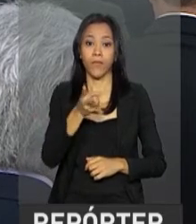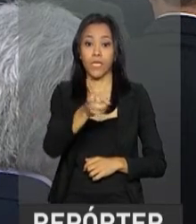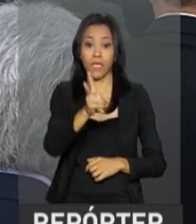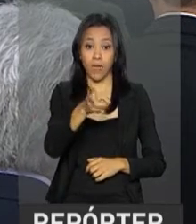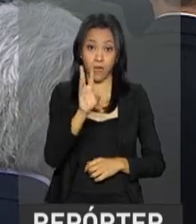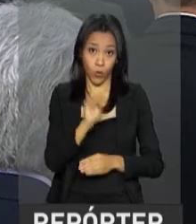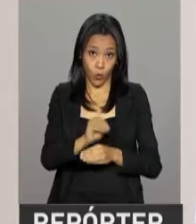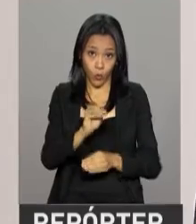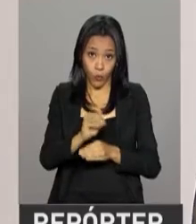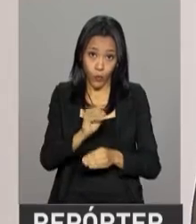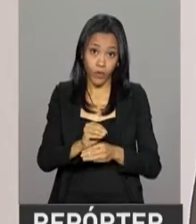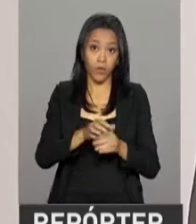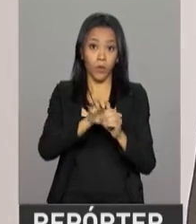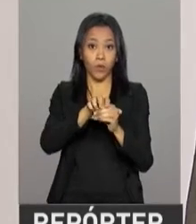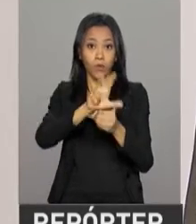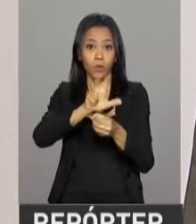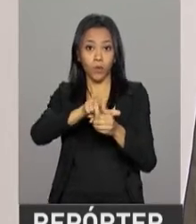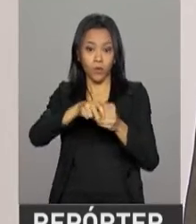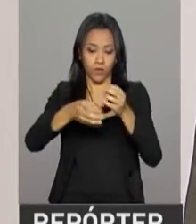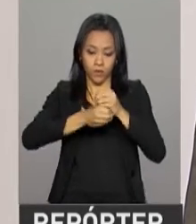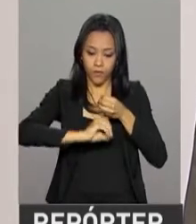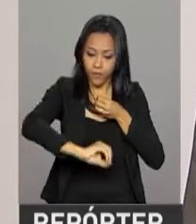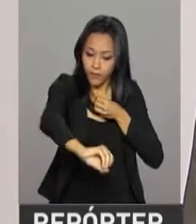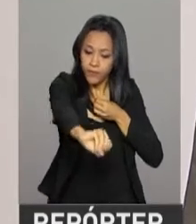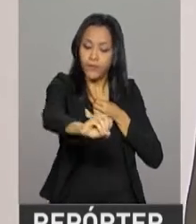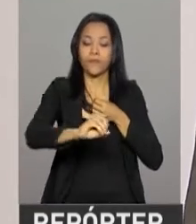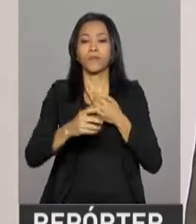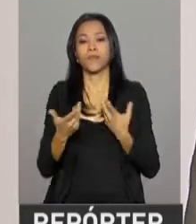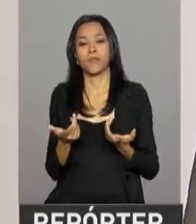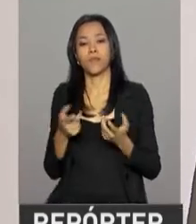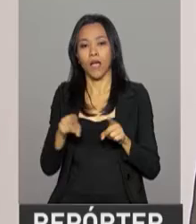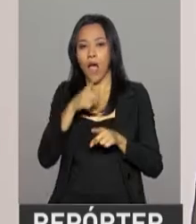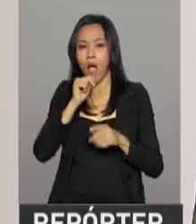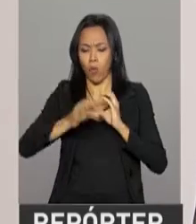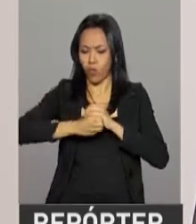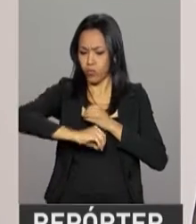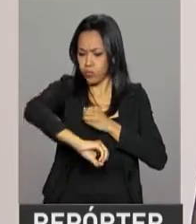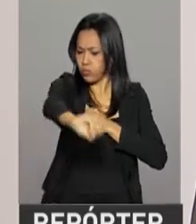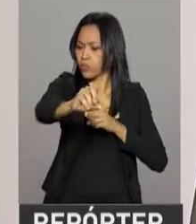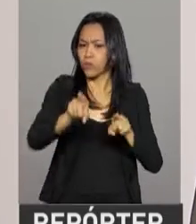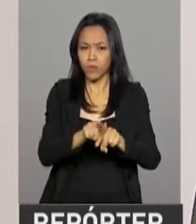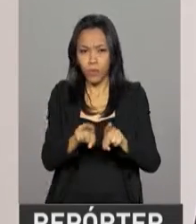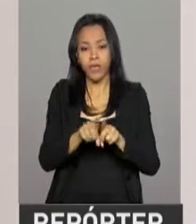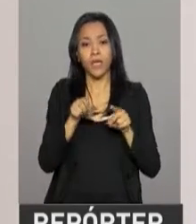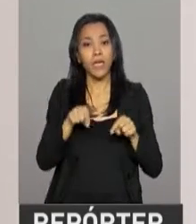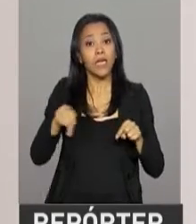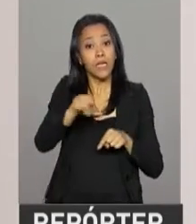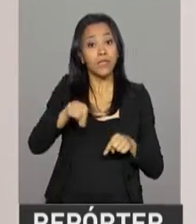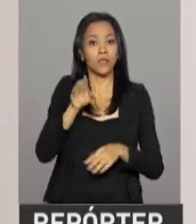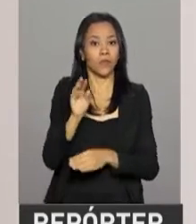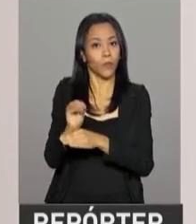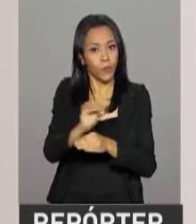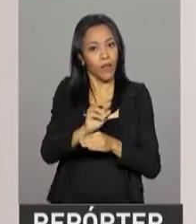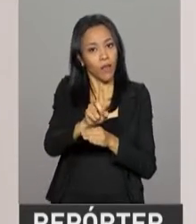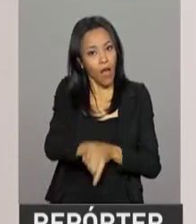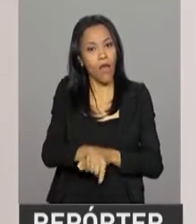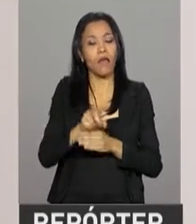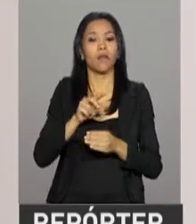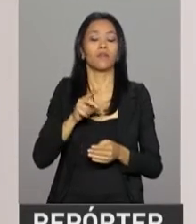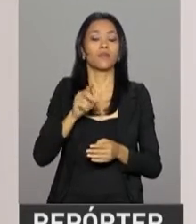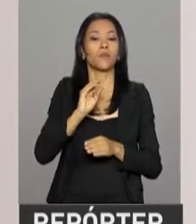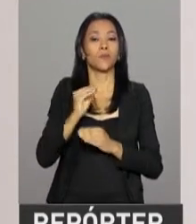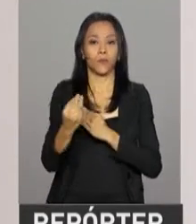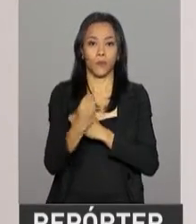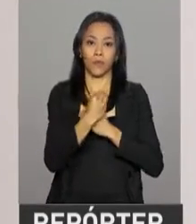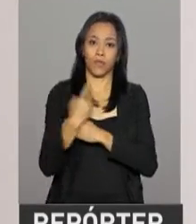do saneamento na verdade os índices todos revelam que o cuidado com o saneamento significa cuidado com a saúde porque reduz